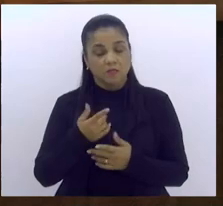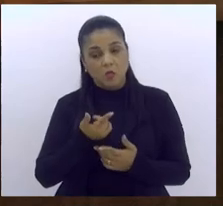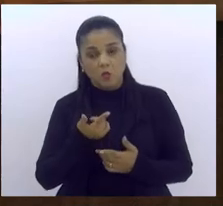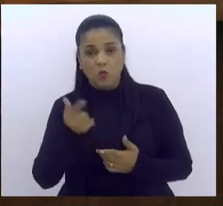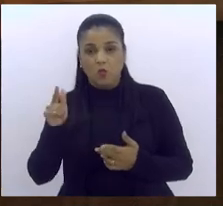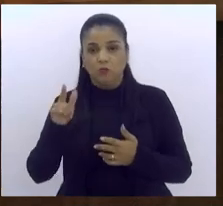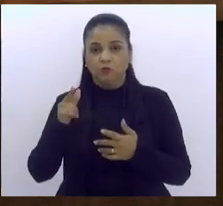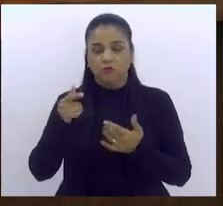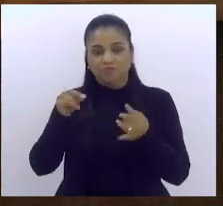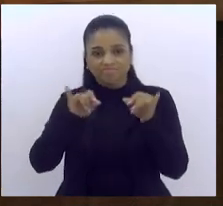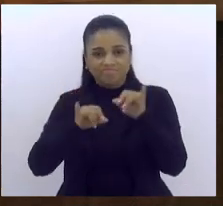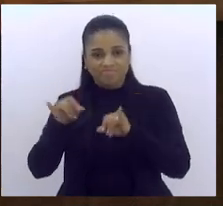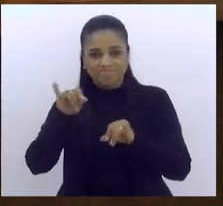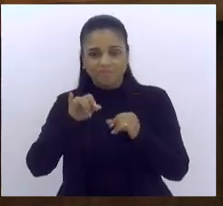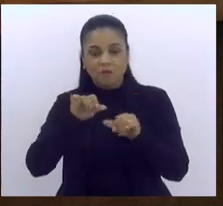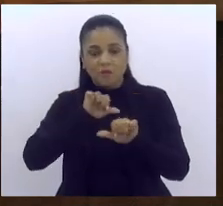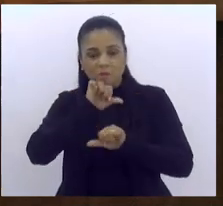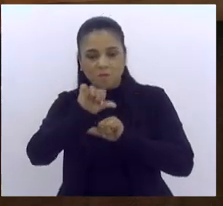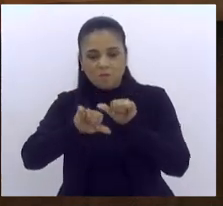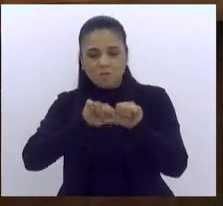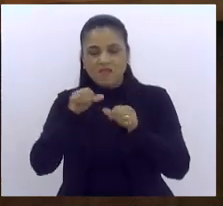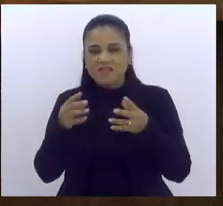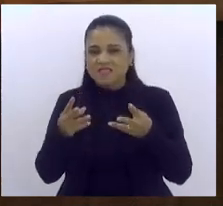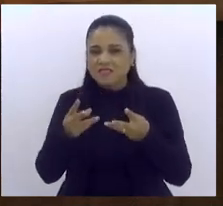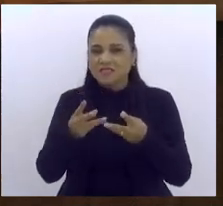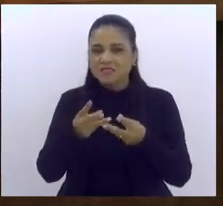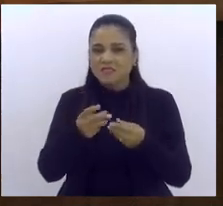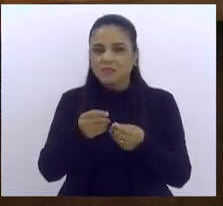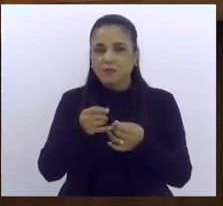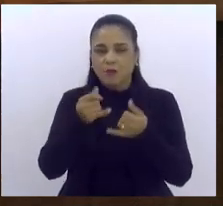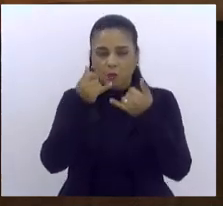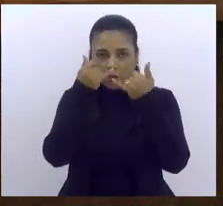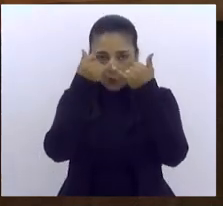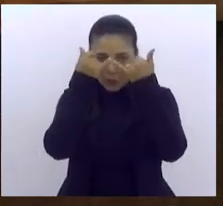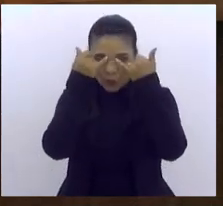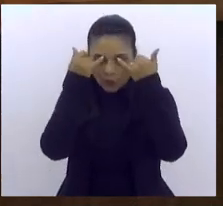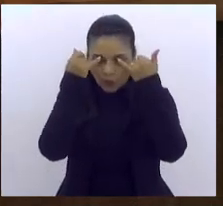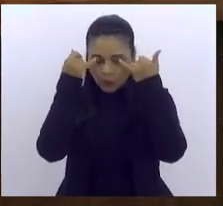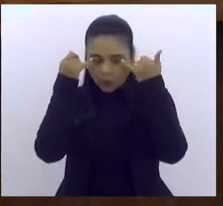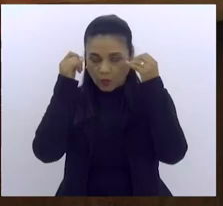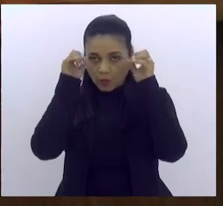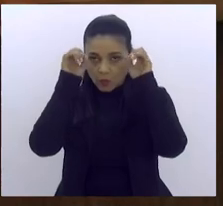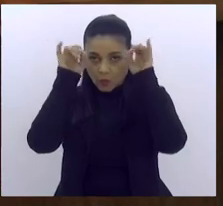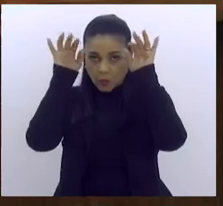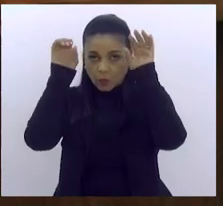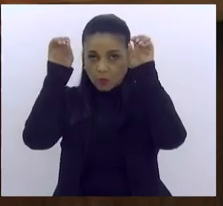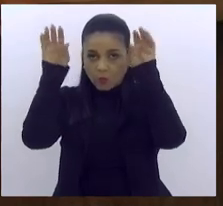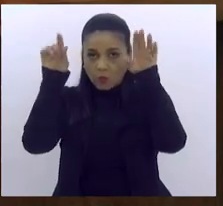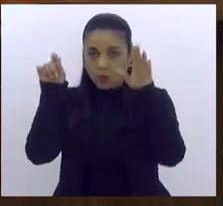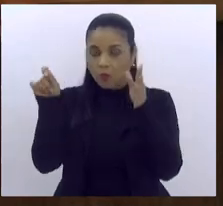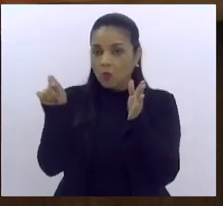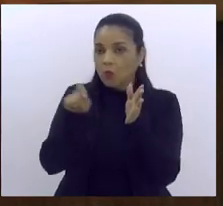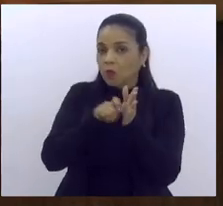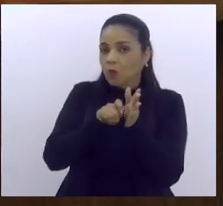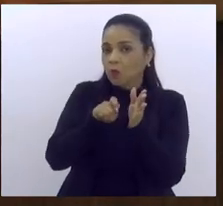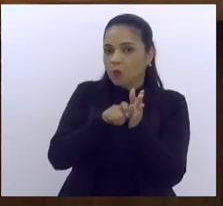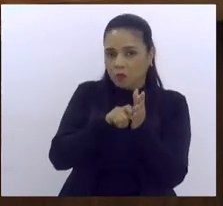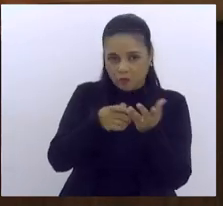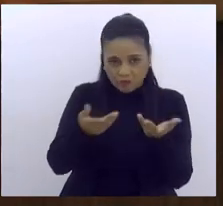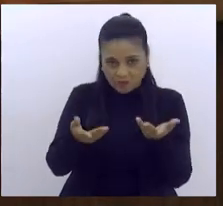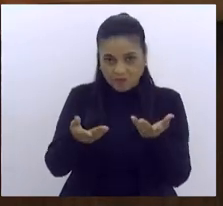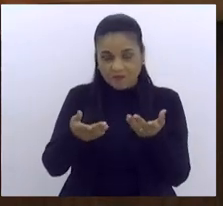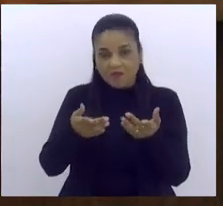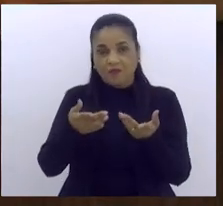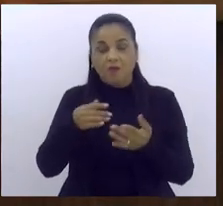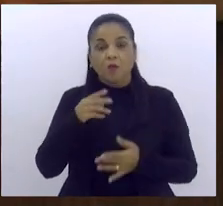promovem a mudança da sensibilidade, da percepção das pessoas, né? Como o uísque também, se eu tomo